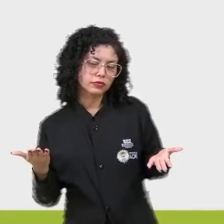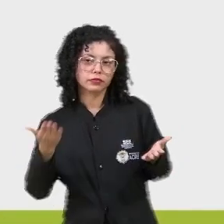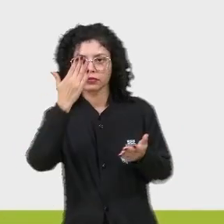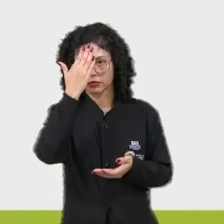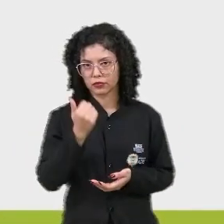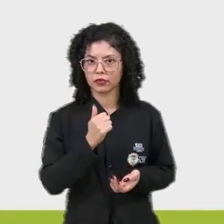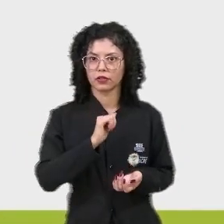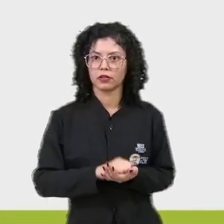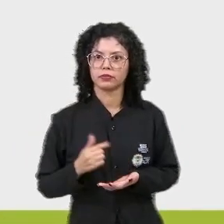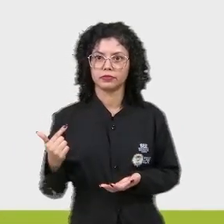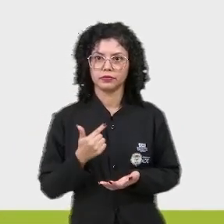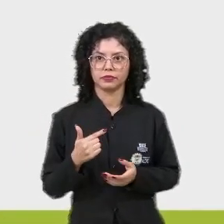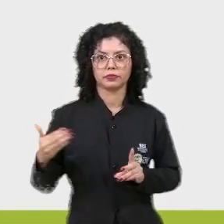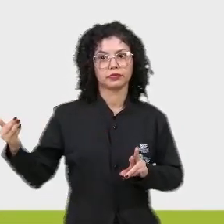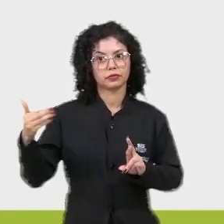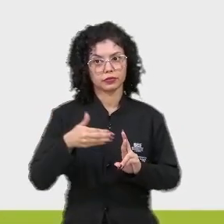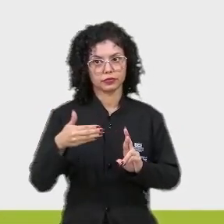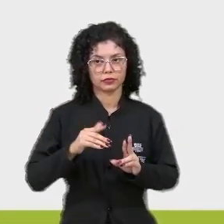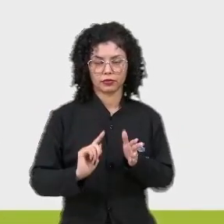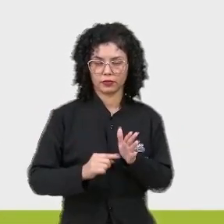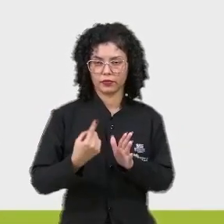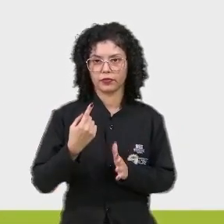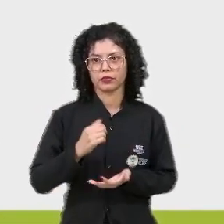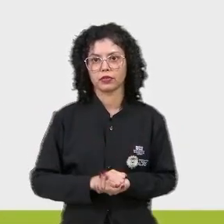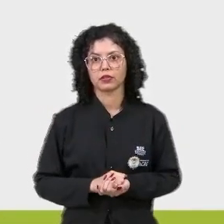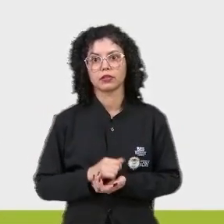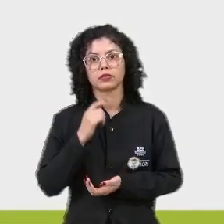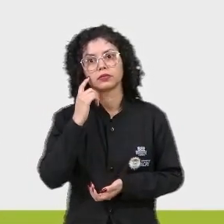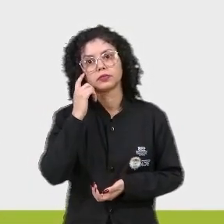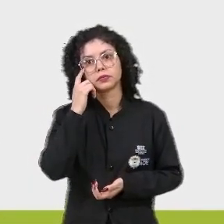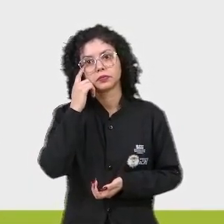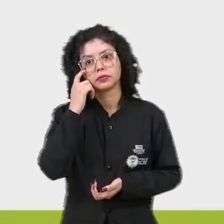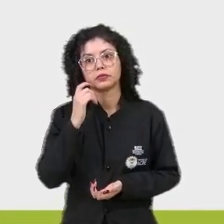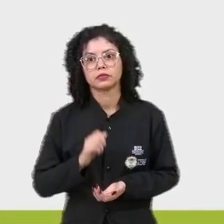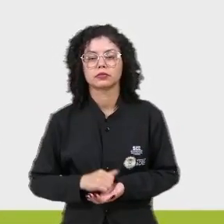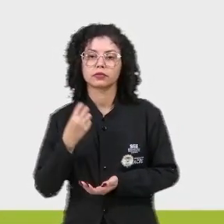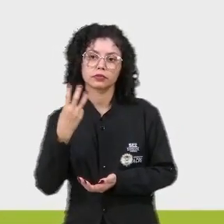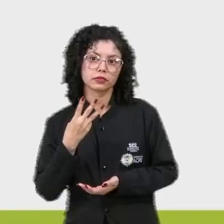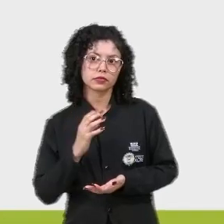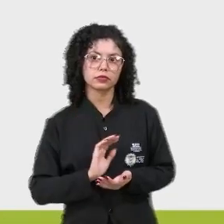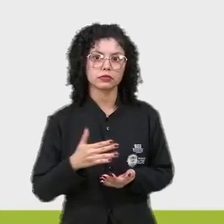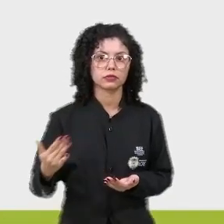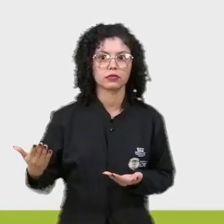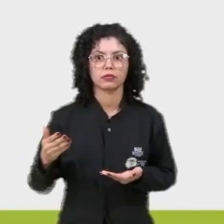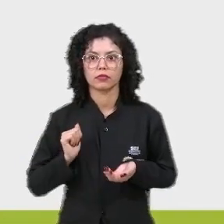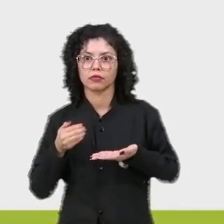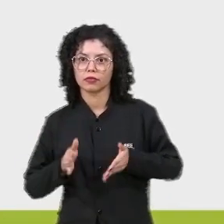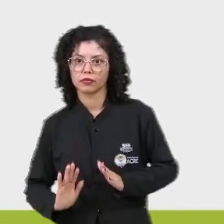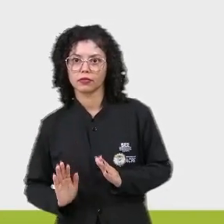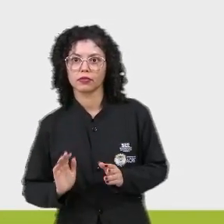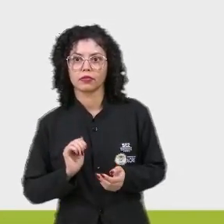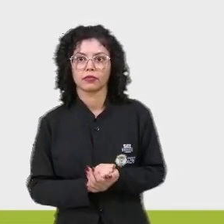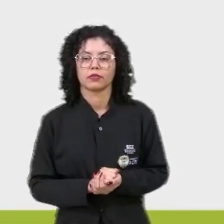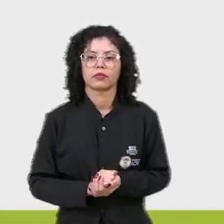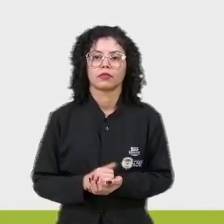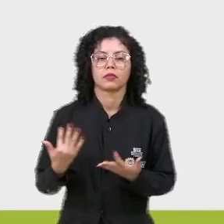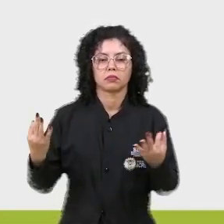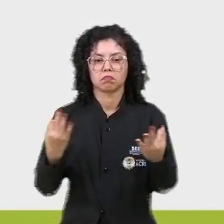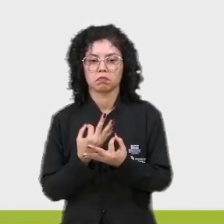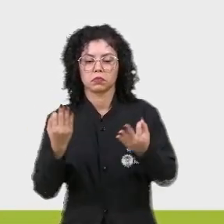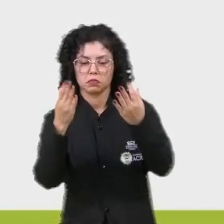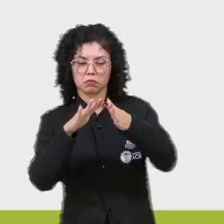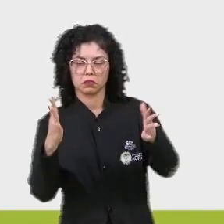esse segundo texto faz uma referência ao primeiro, obviamente. Texto 3. Quando nasci, um anjo